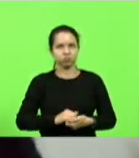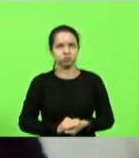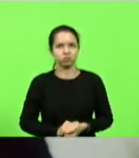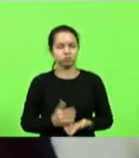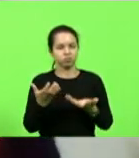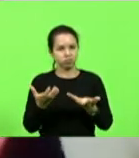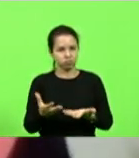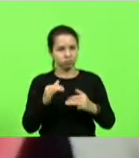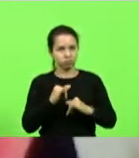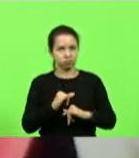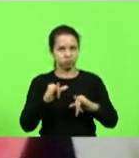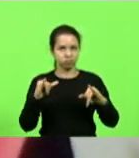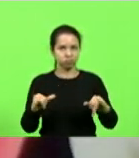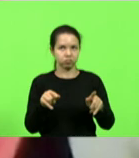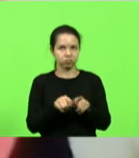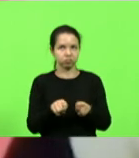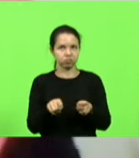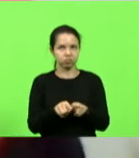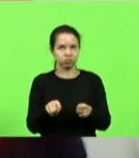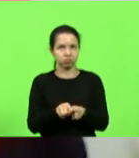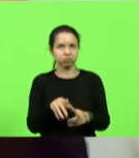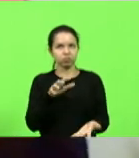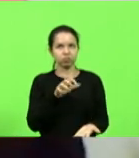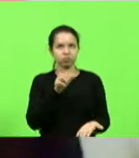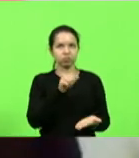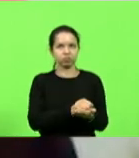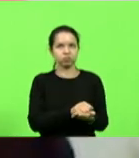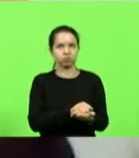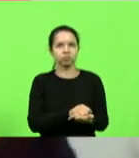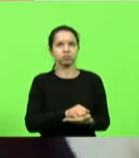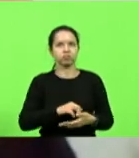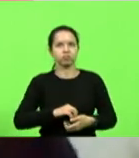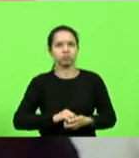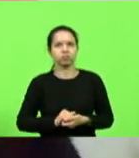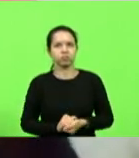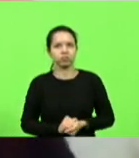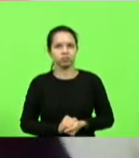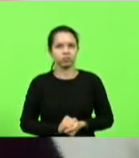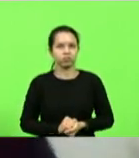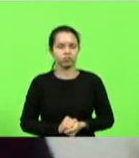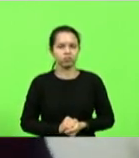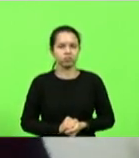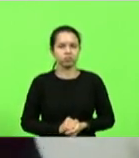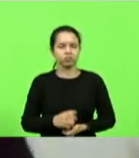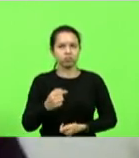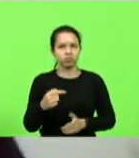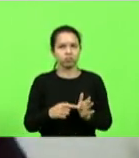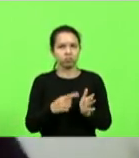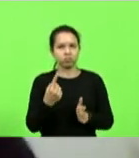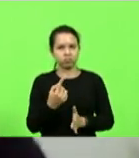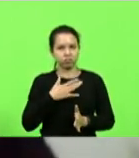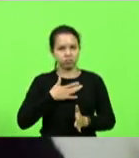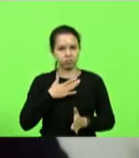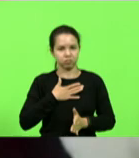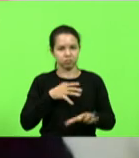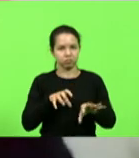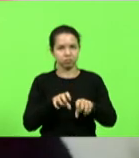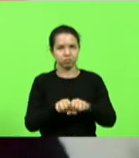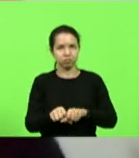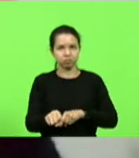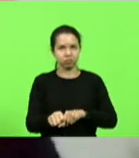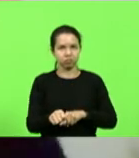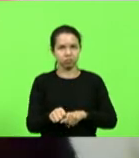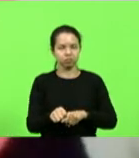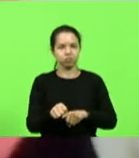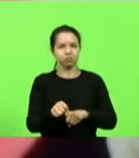minha manifestação, Fê, fazendo esses registros. Em primeiro lugar, dizer que meu diploma de pedagogia é de 1991,